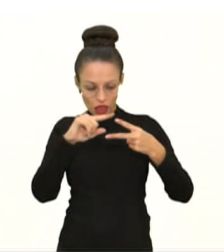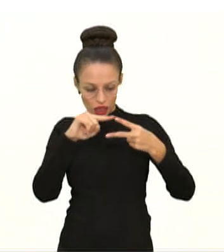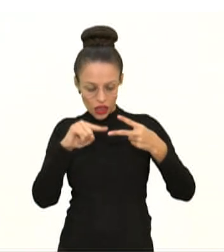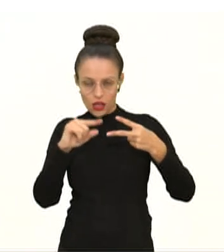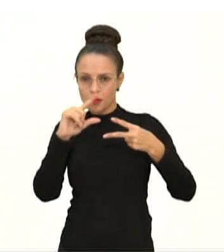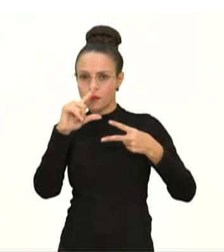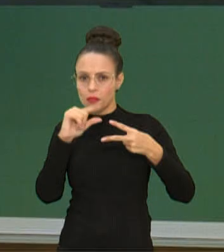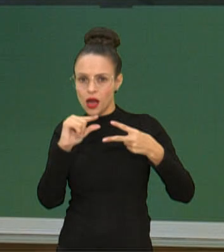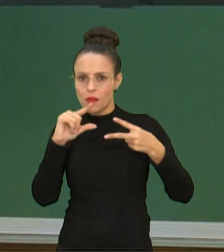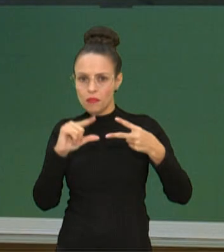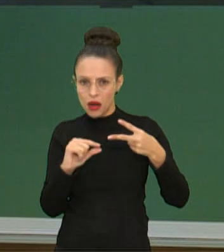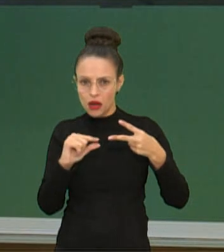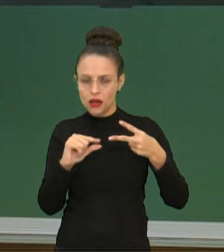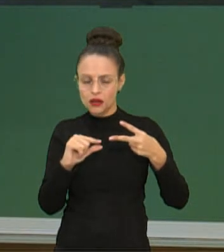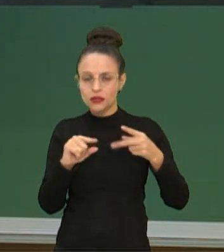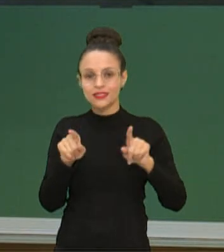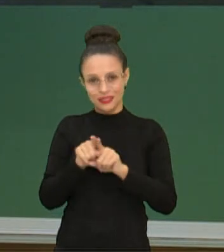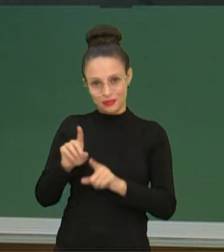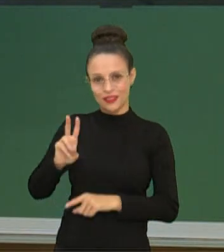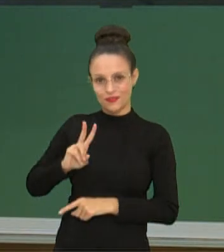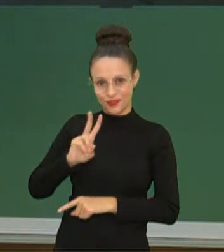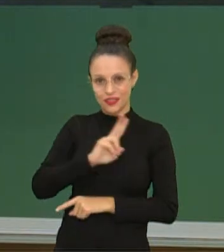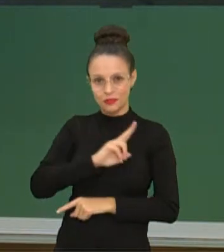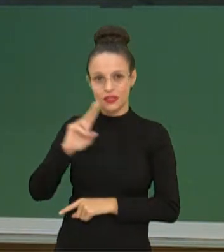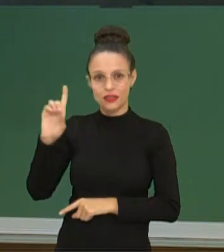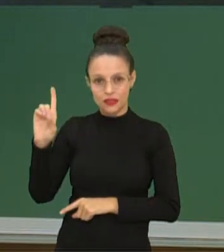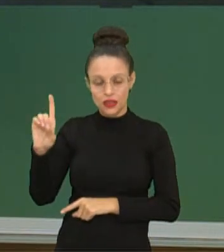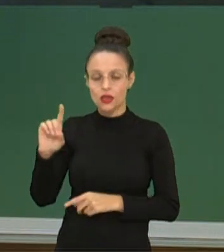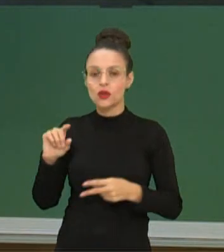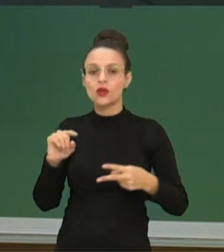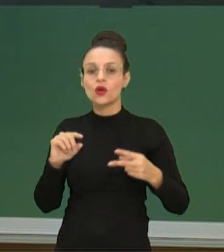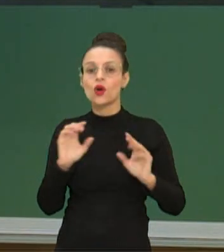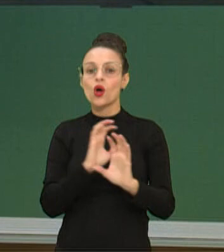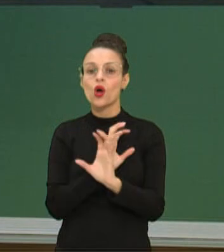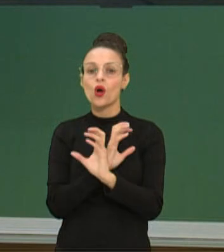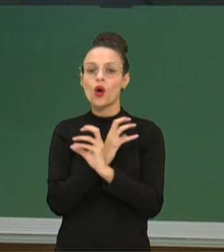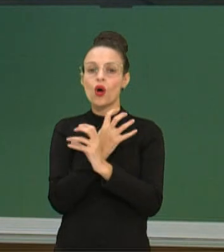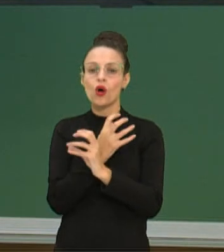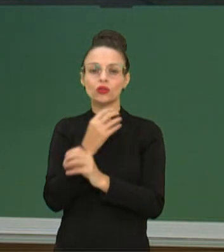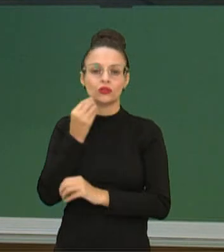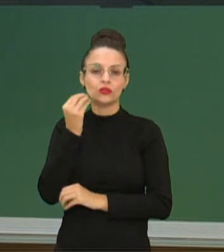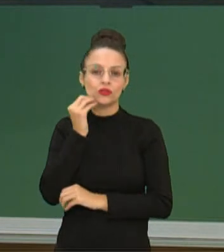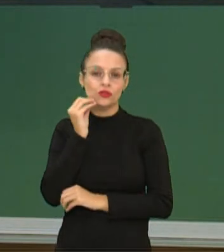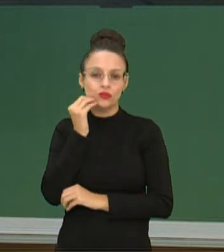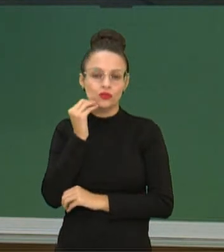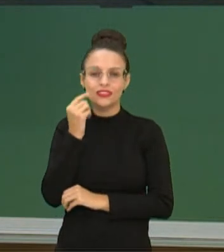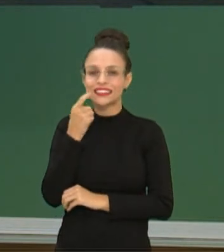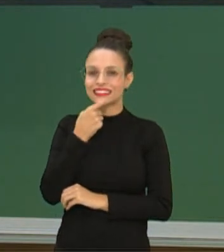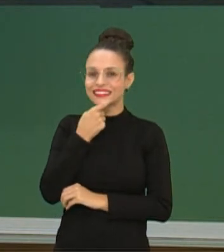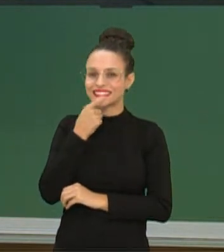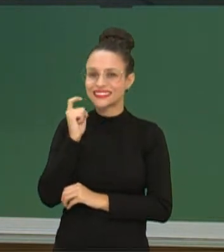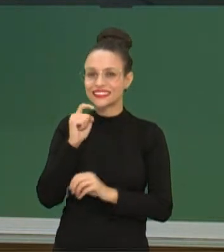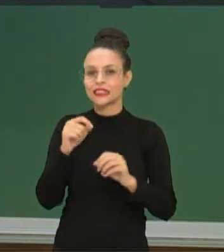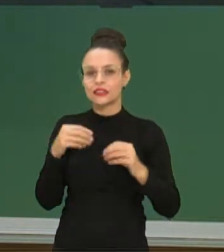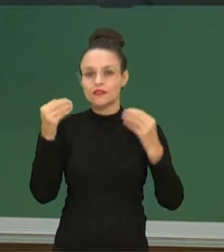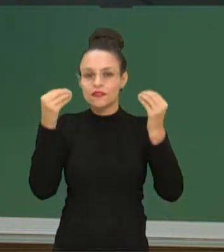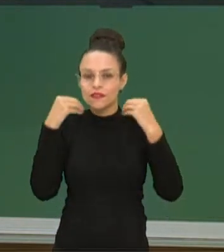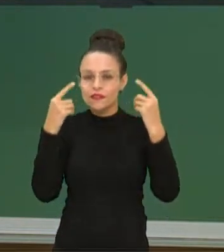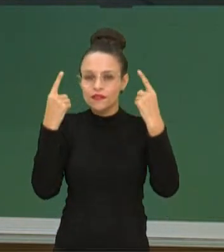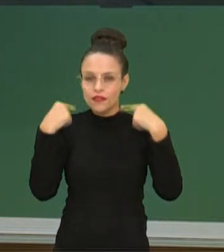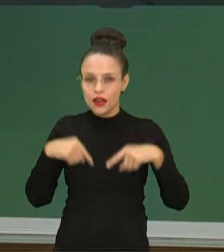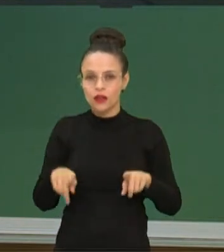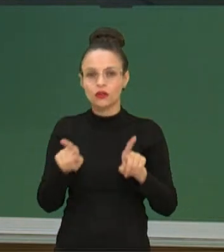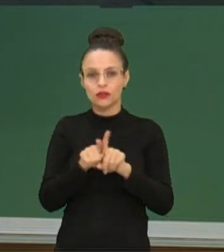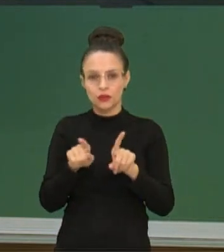deles, né, e também da vitamina D, que a gente já aprendeu, os ossos vão ficar frágeis, os dentes também, tá? Então, aonde que tem